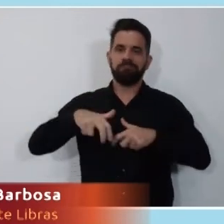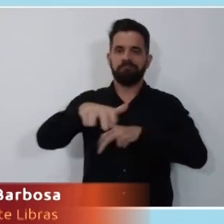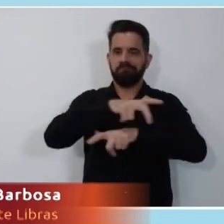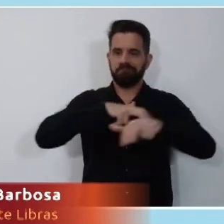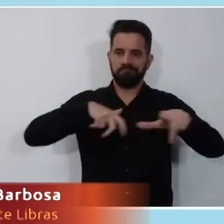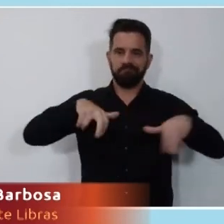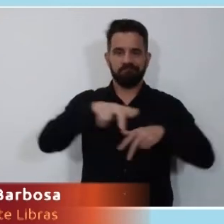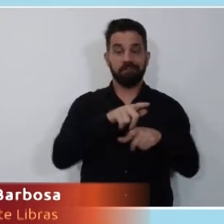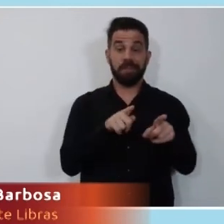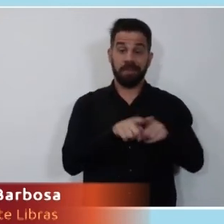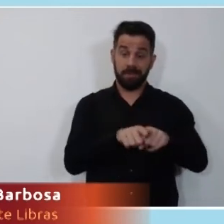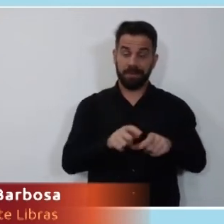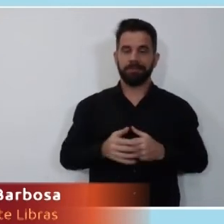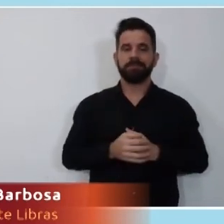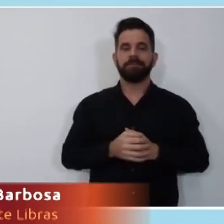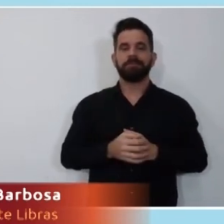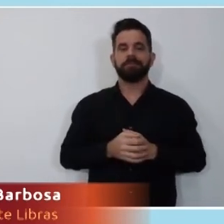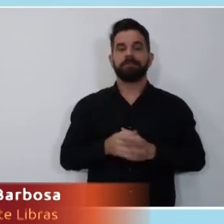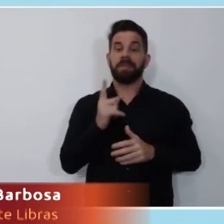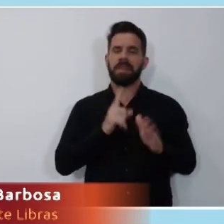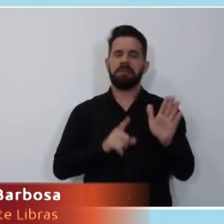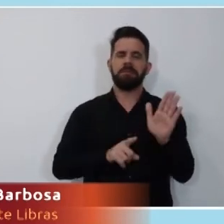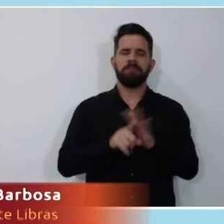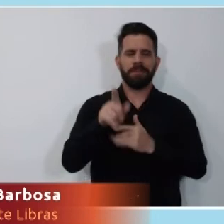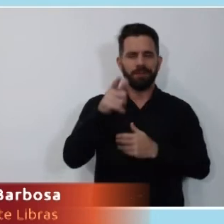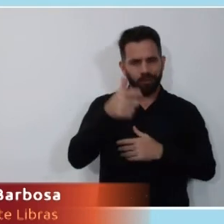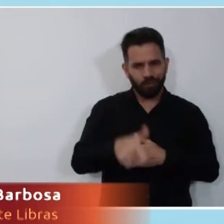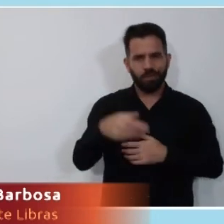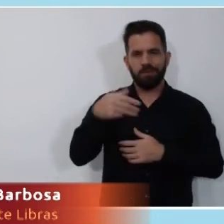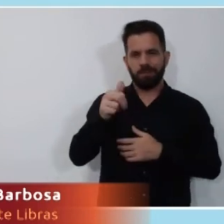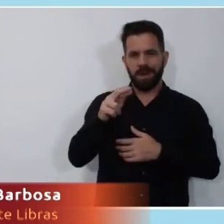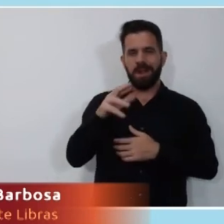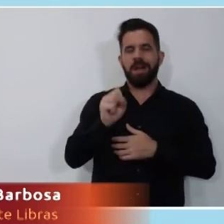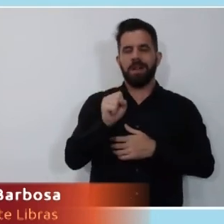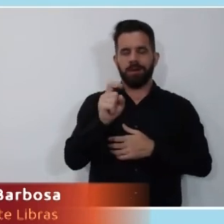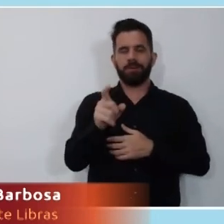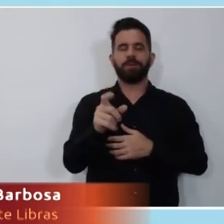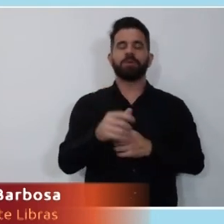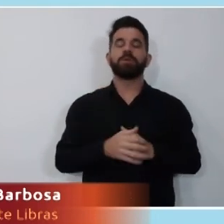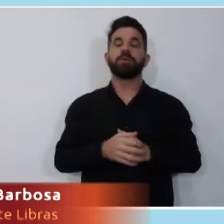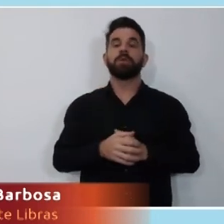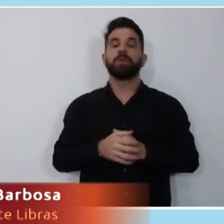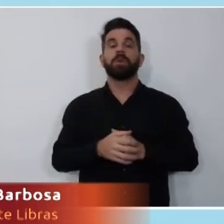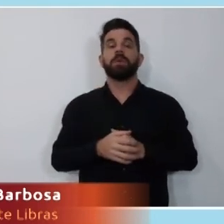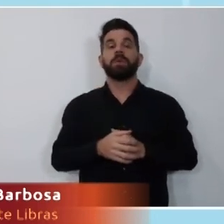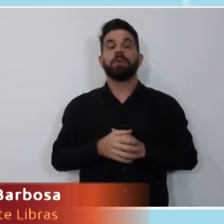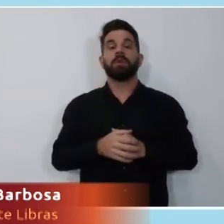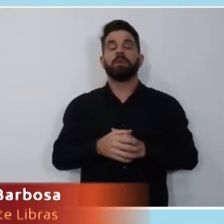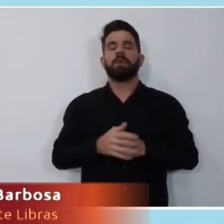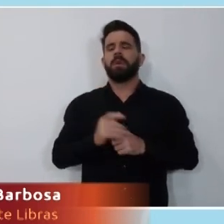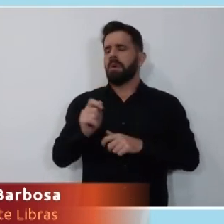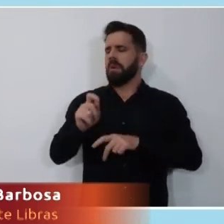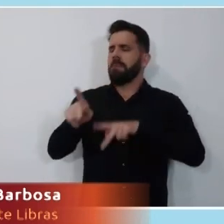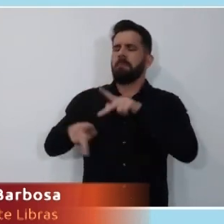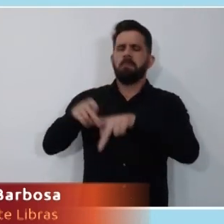Bom, Marcos, vou fazer uma pergunta para você antes de passar a palavra para o Rony. Como a população vai poder